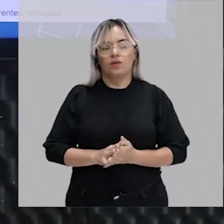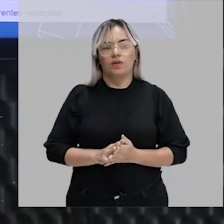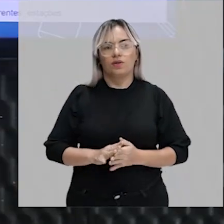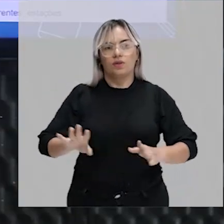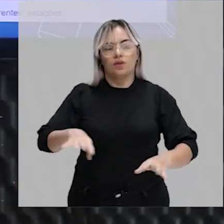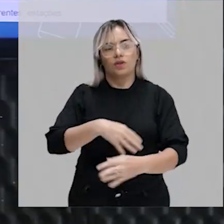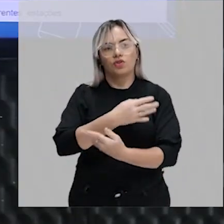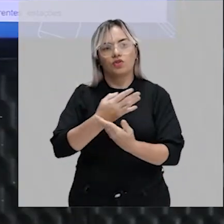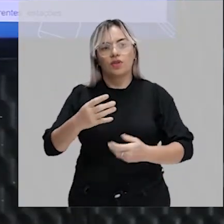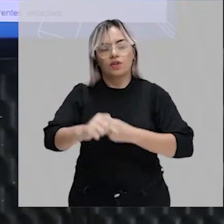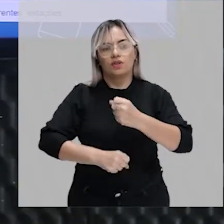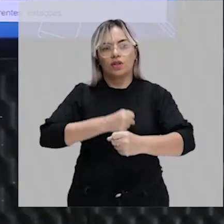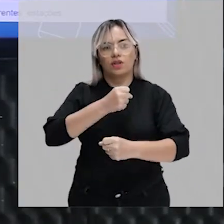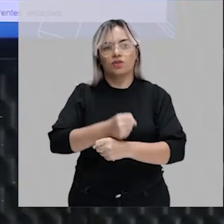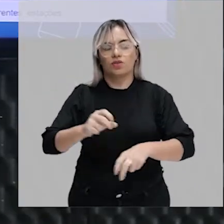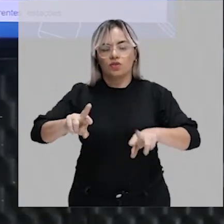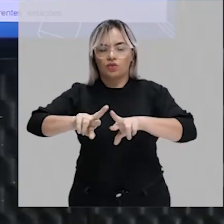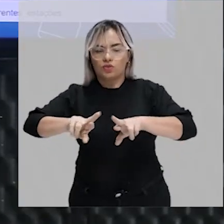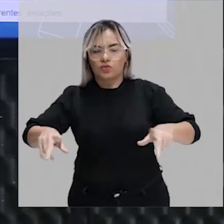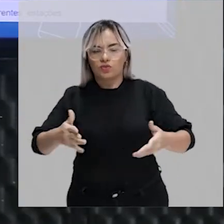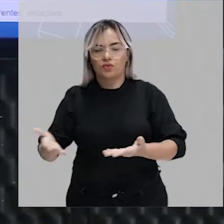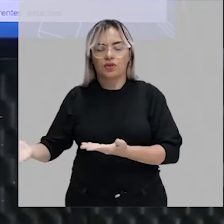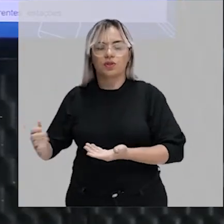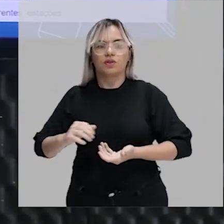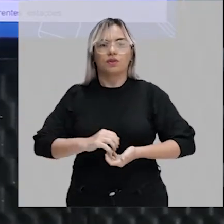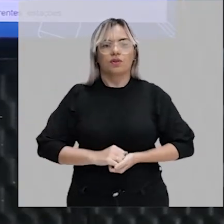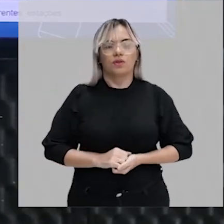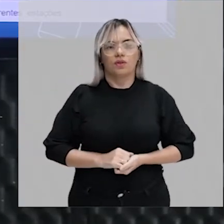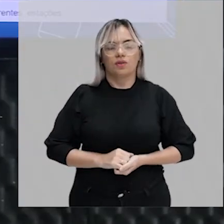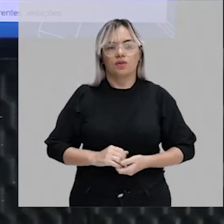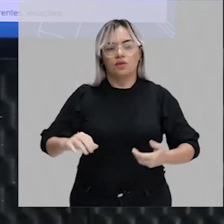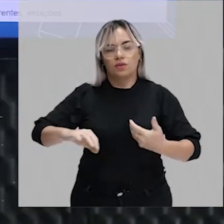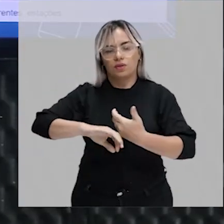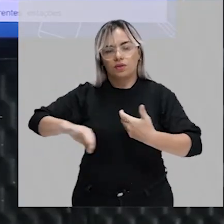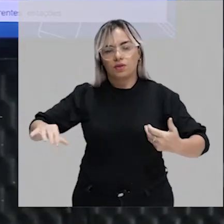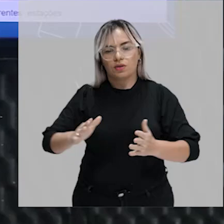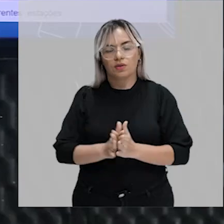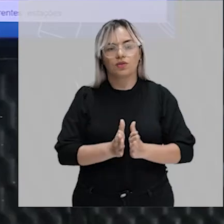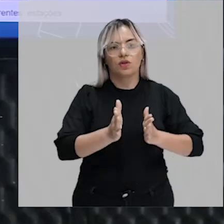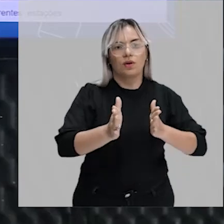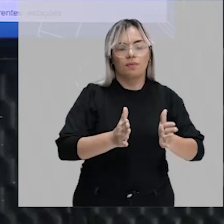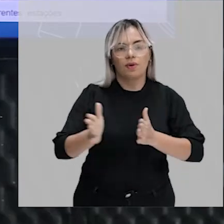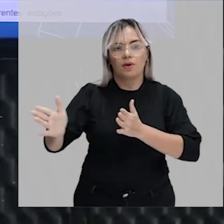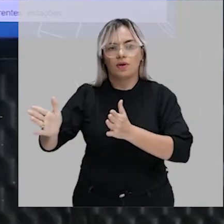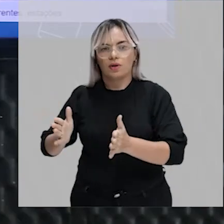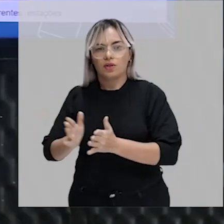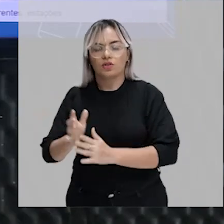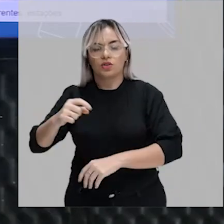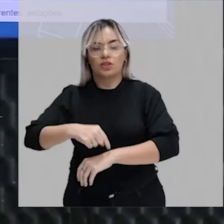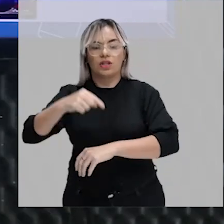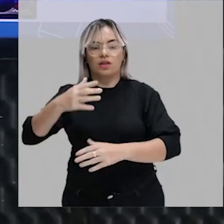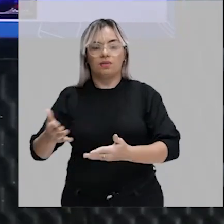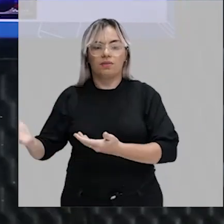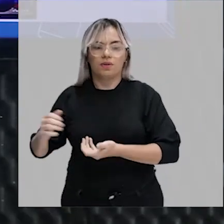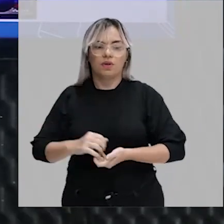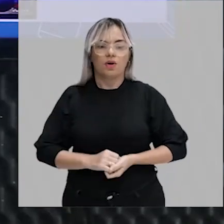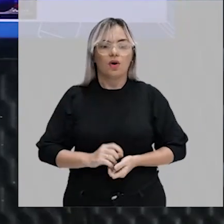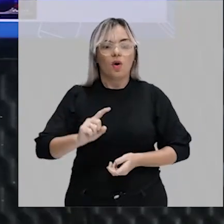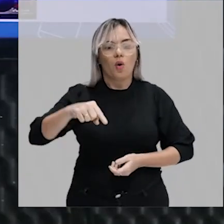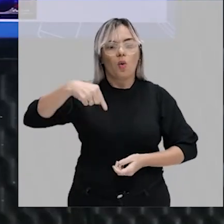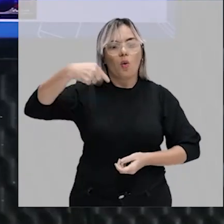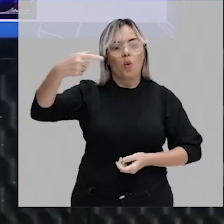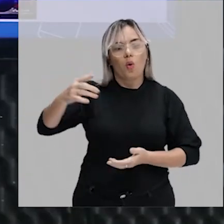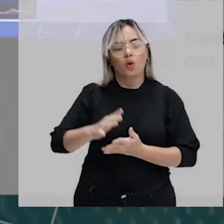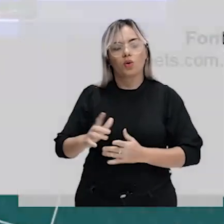diferentes estações. Beleza, pessoal? Então, aqui, isolamento sazonal ou temporal. O outro